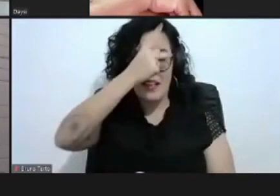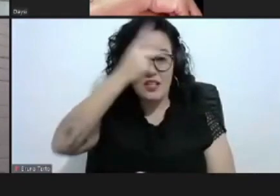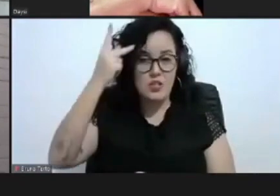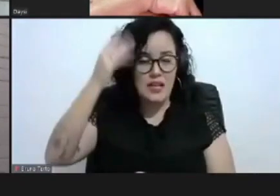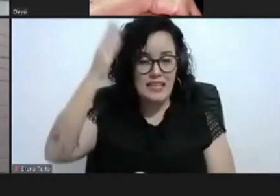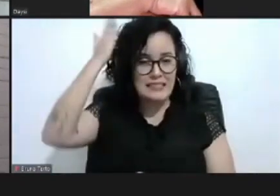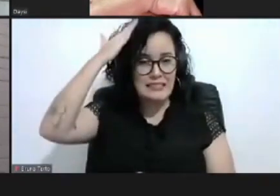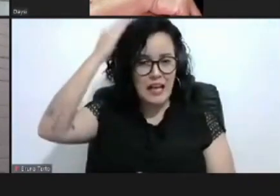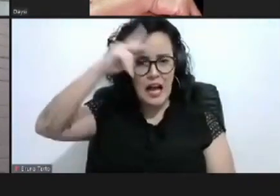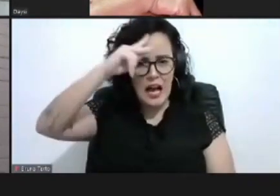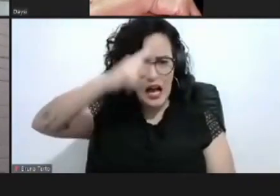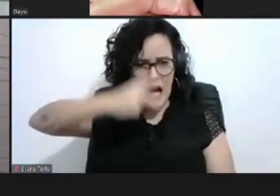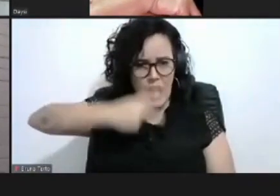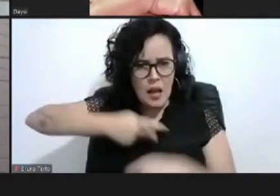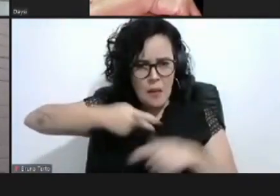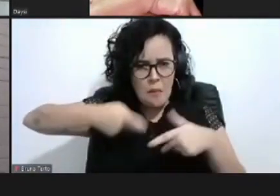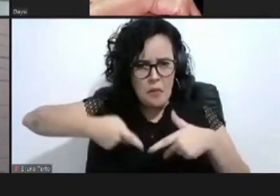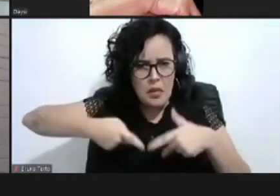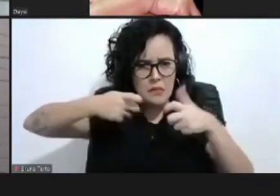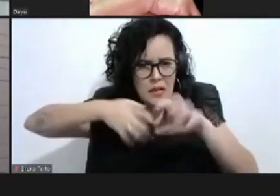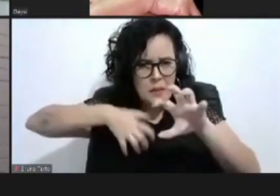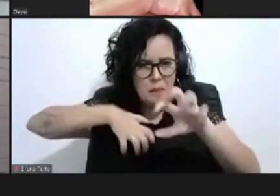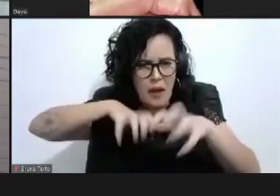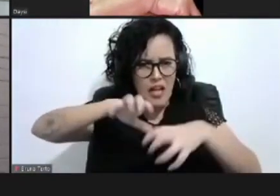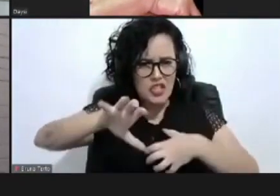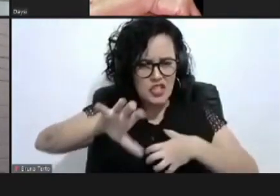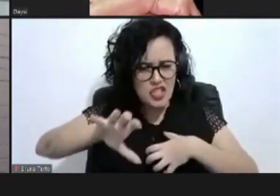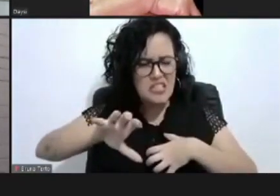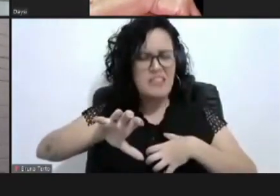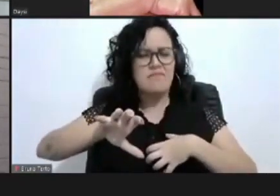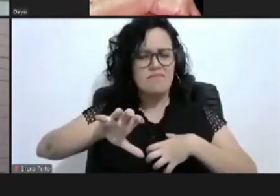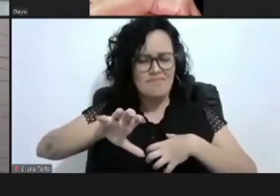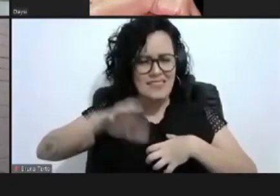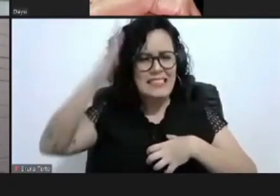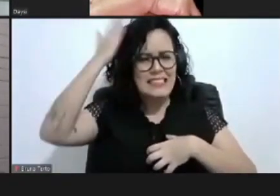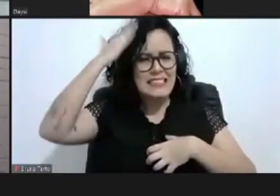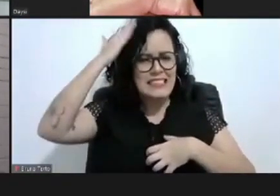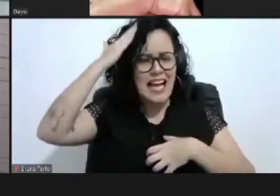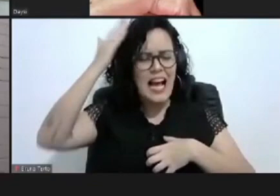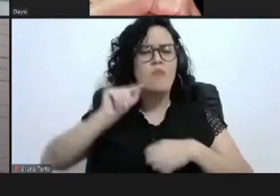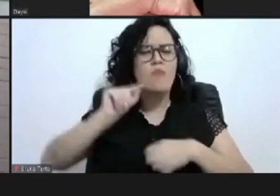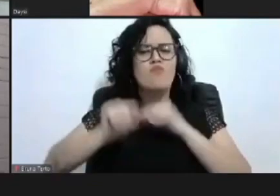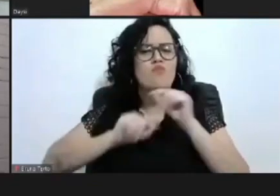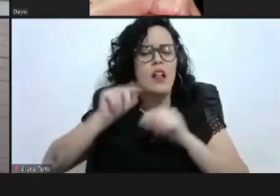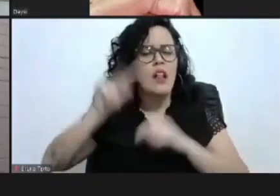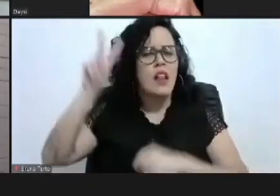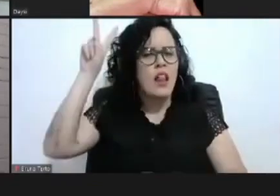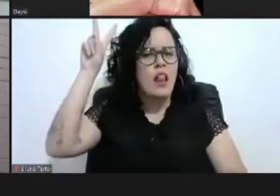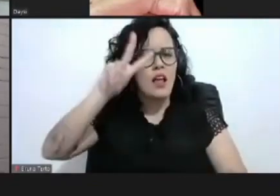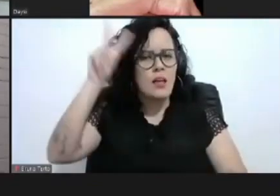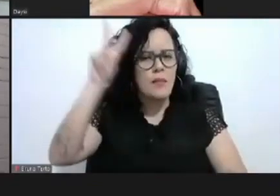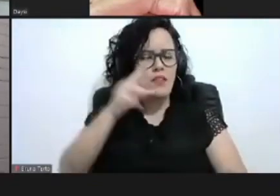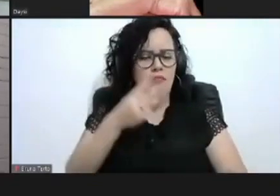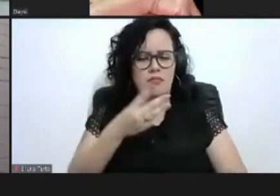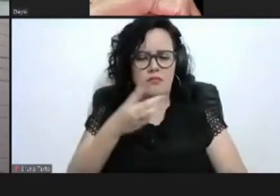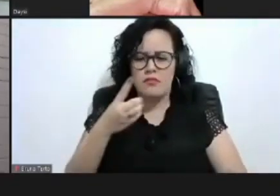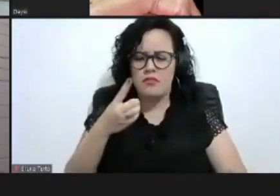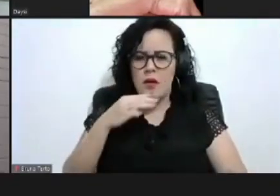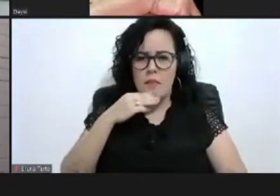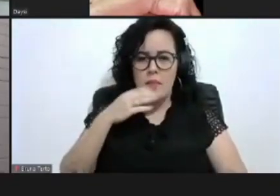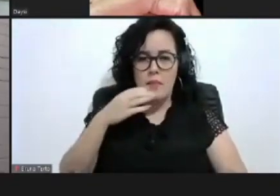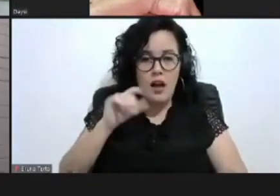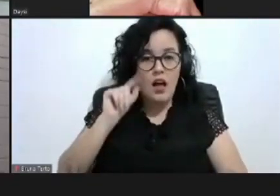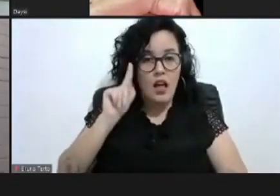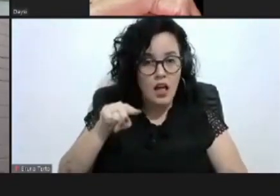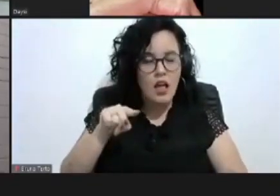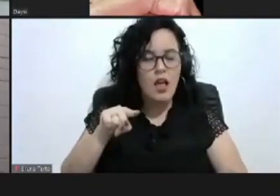compromisso com cidadania, com democracia, sabe que é nosso dever lembrar que 31 de março é aniversário do golpe